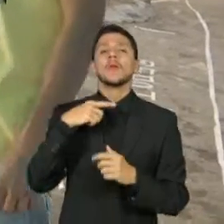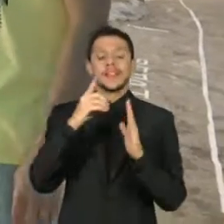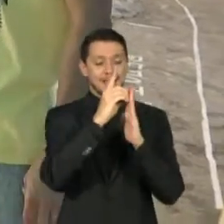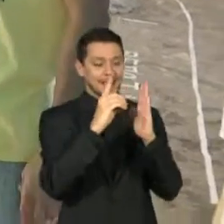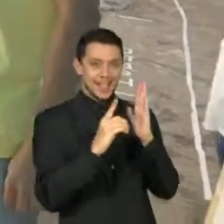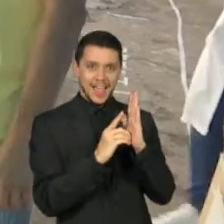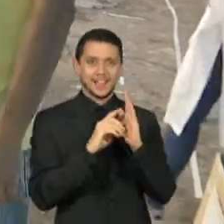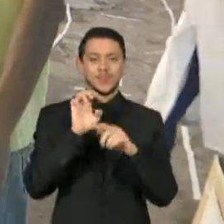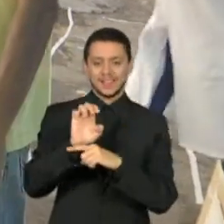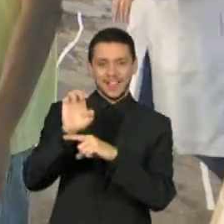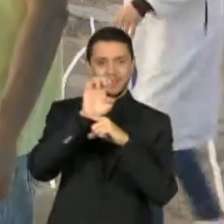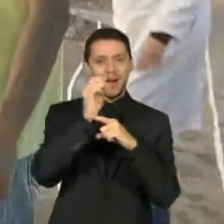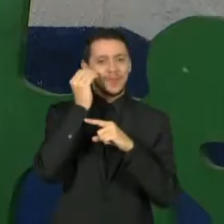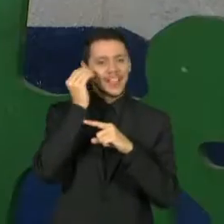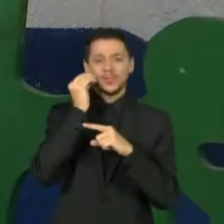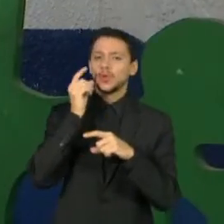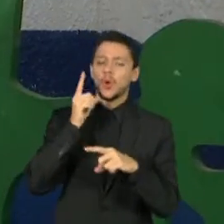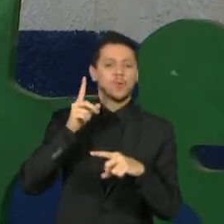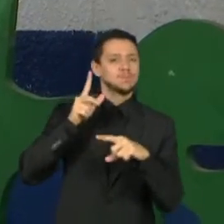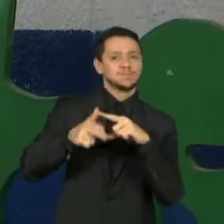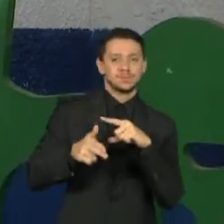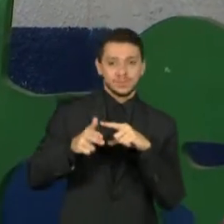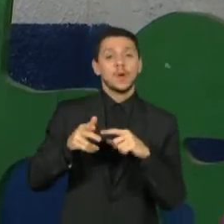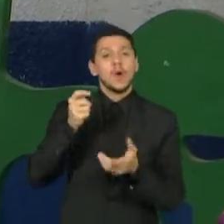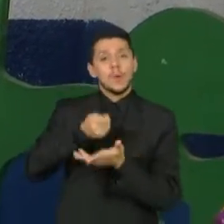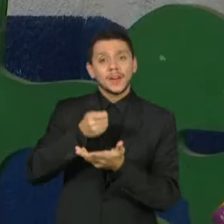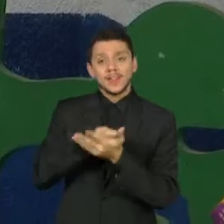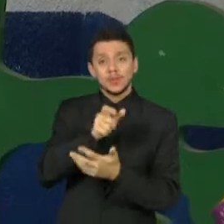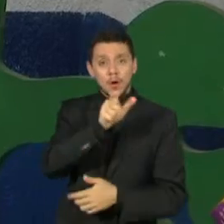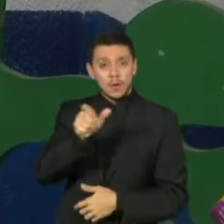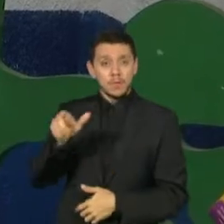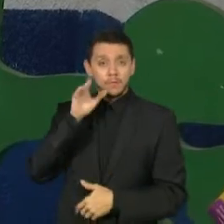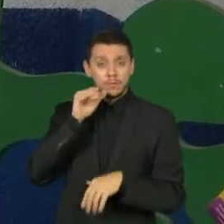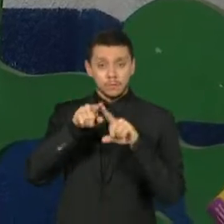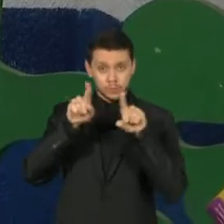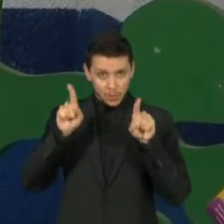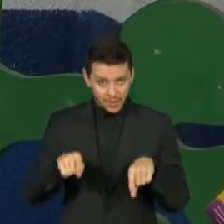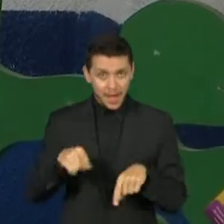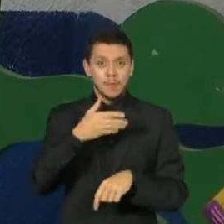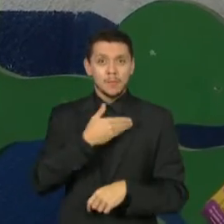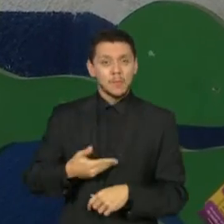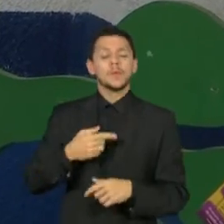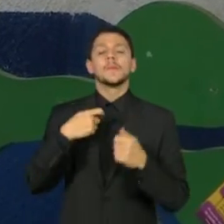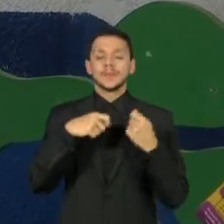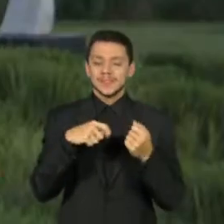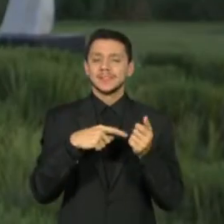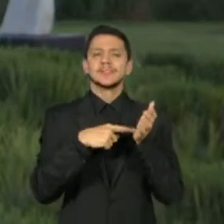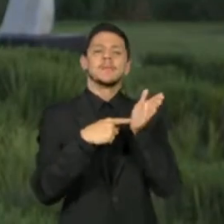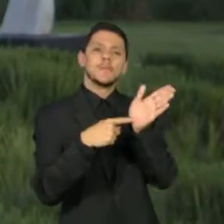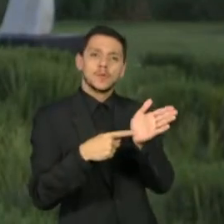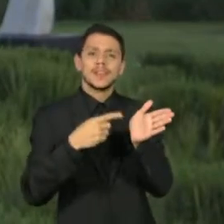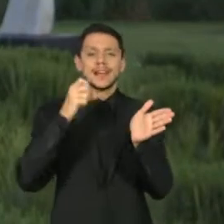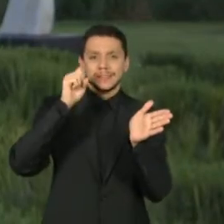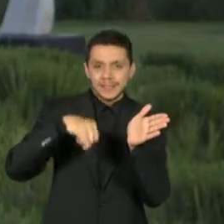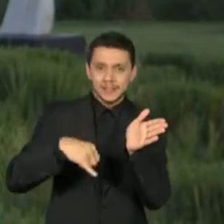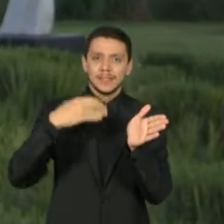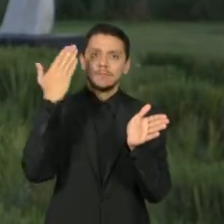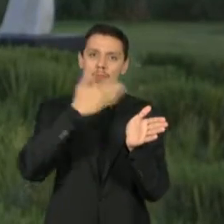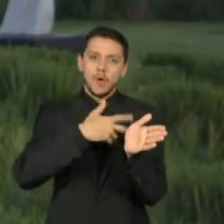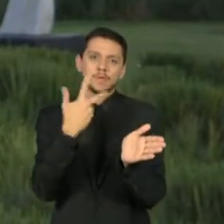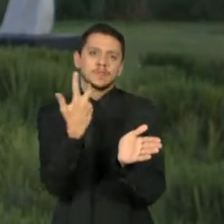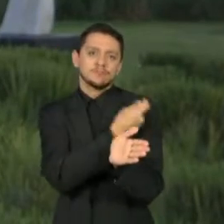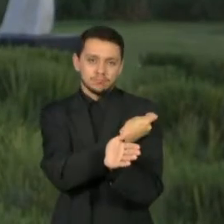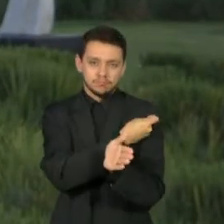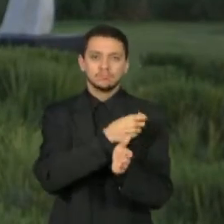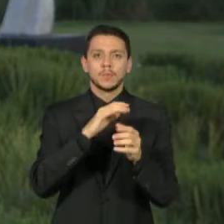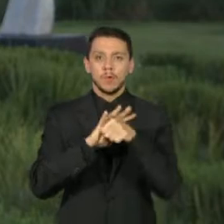estadual que obriga os servidores a comprovarem a vacinação contra a Covid-19. As sentenças dos